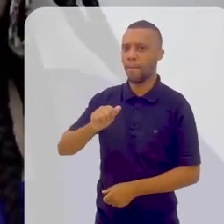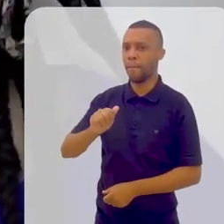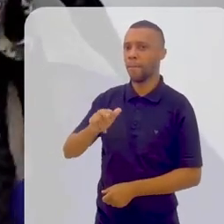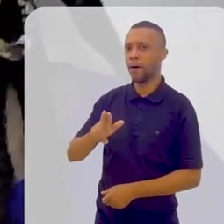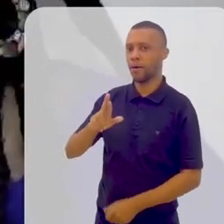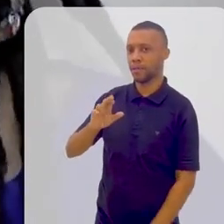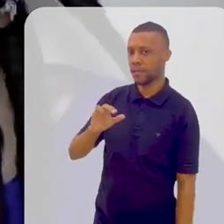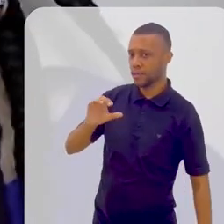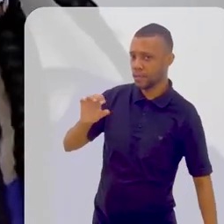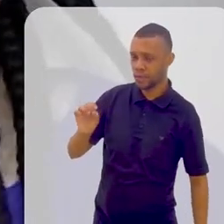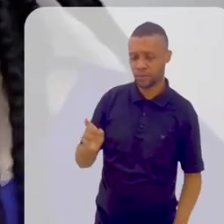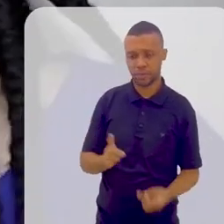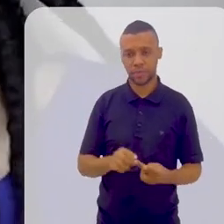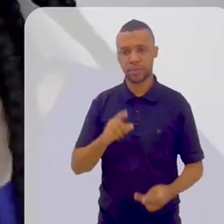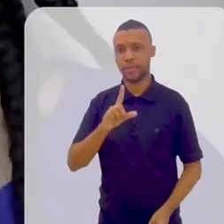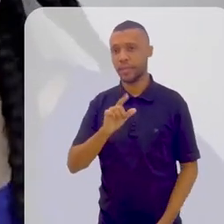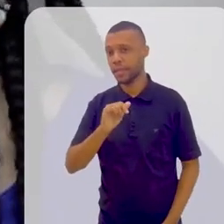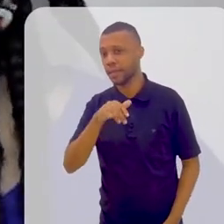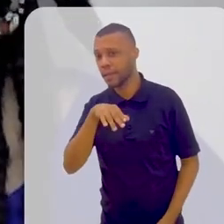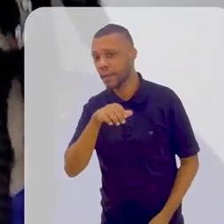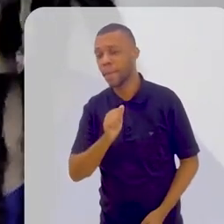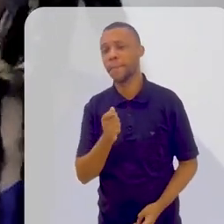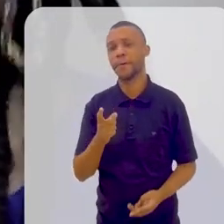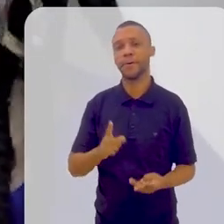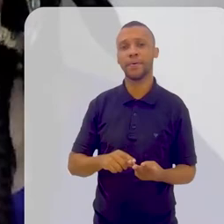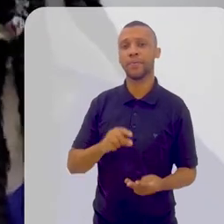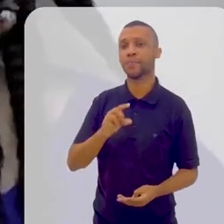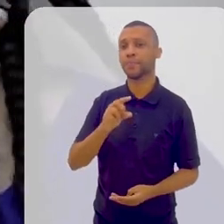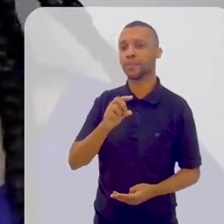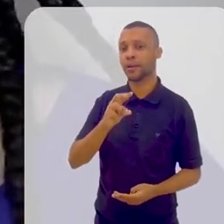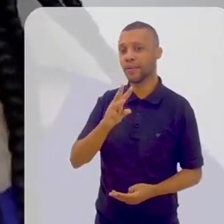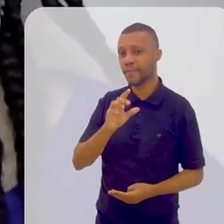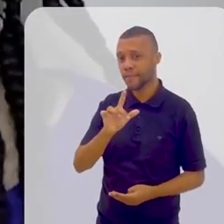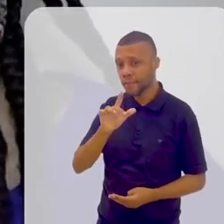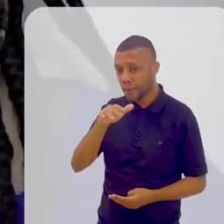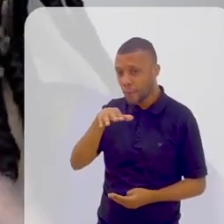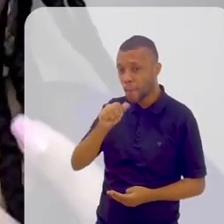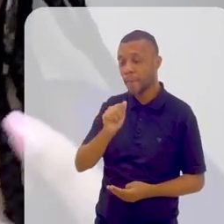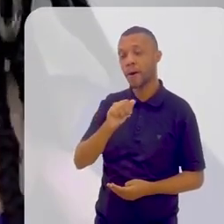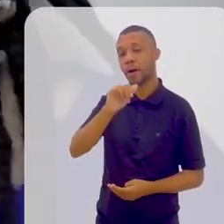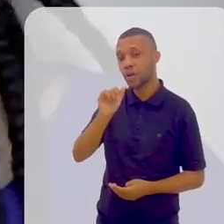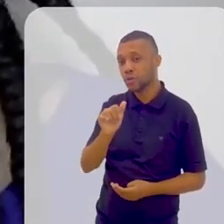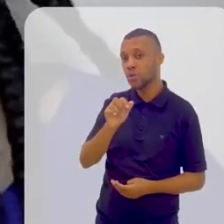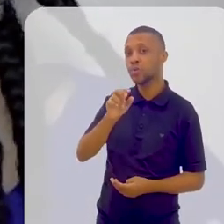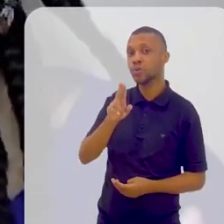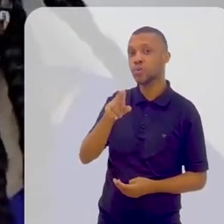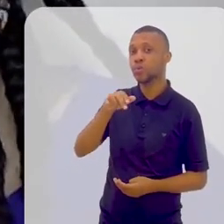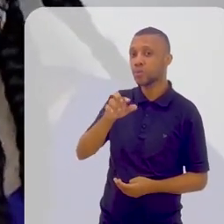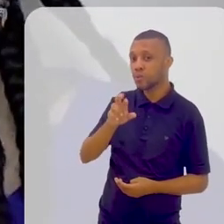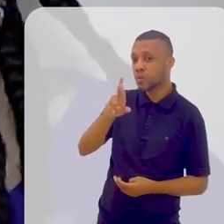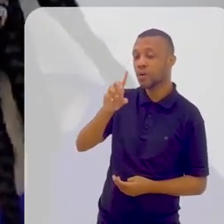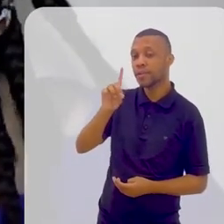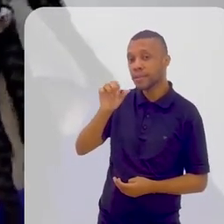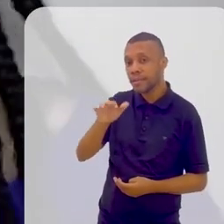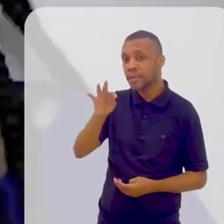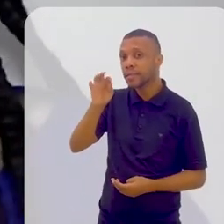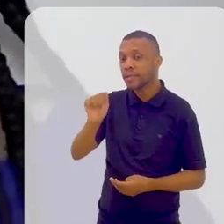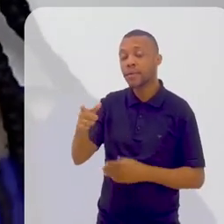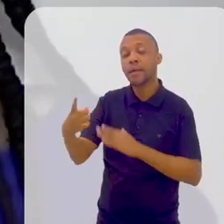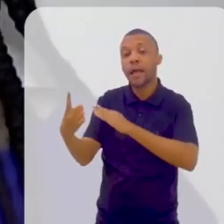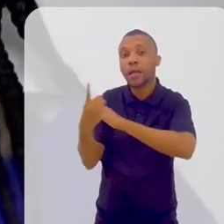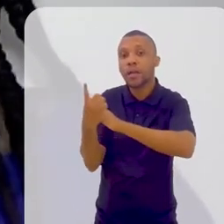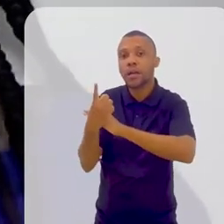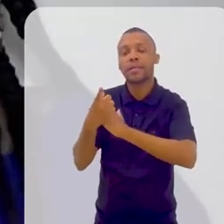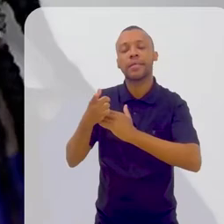o Maurício Lima, a Vilma, que eu já falei, o Júnior Dantas. Eu tive clientes